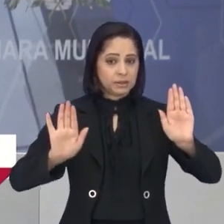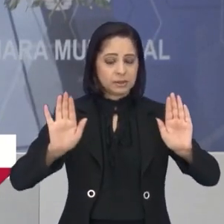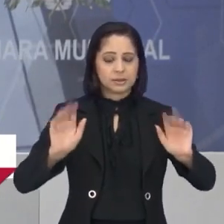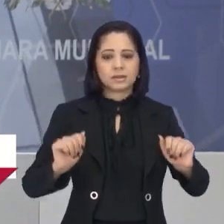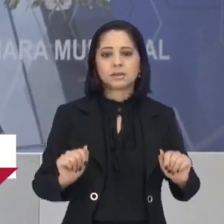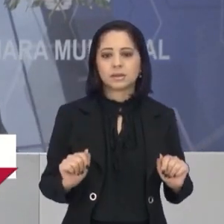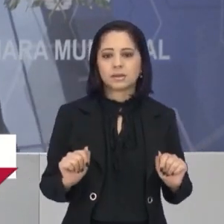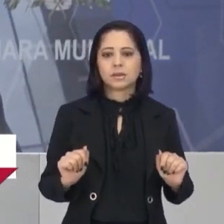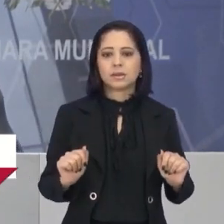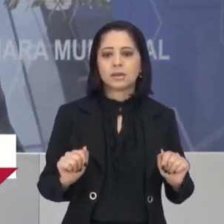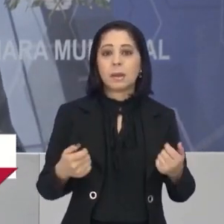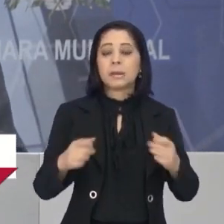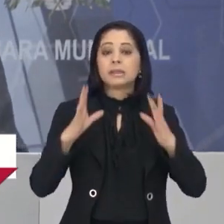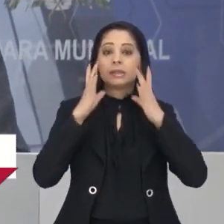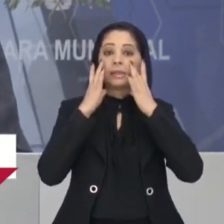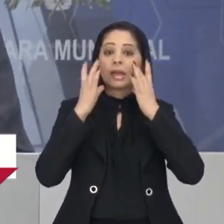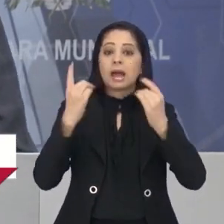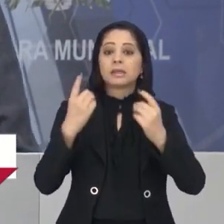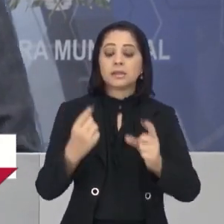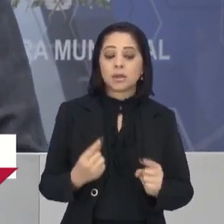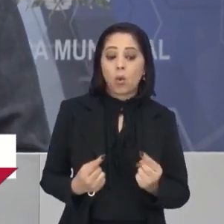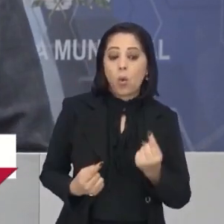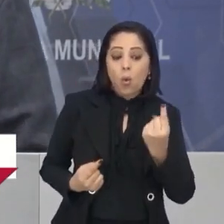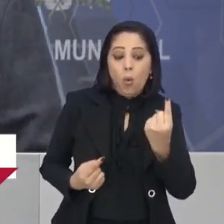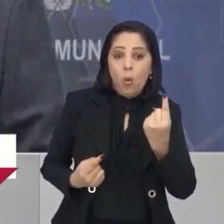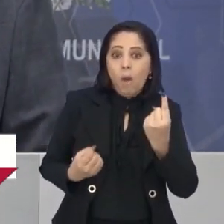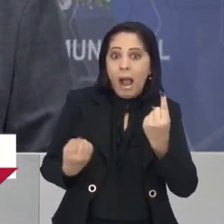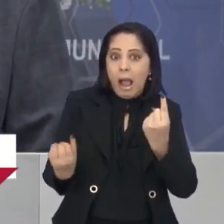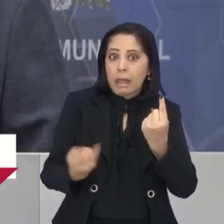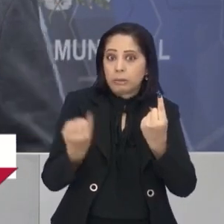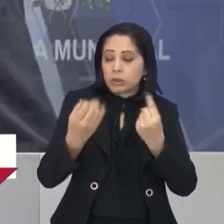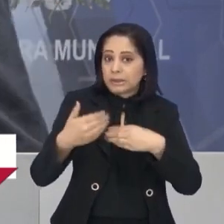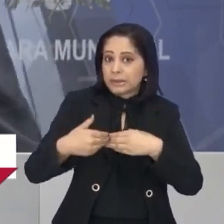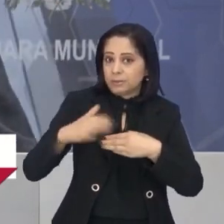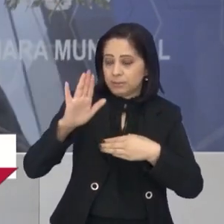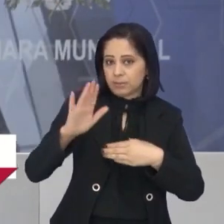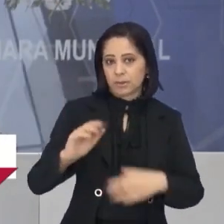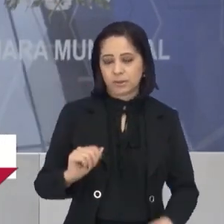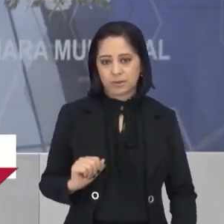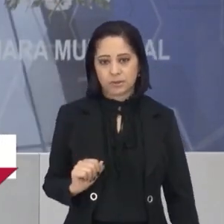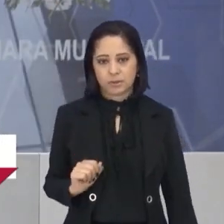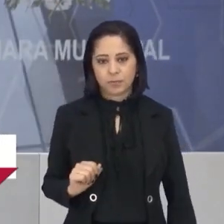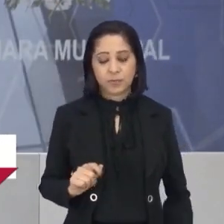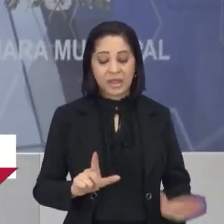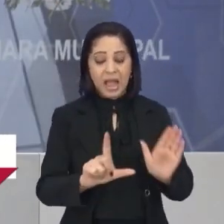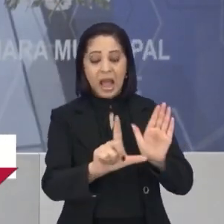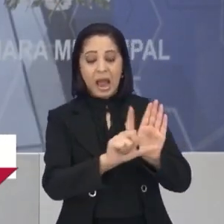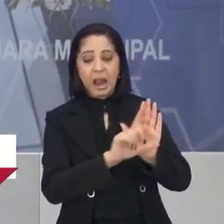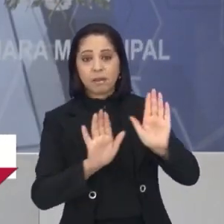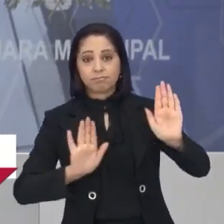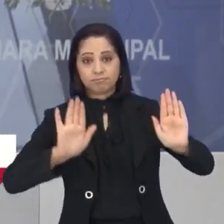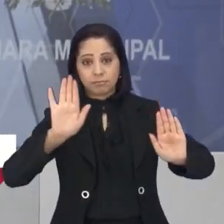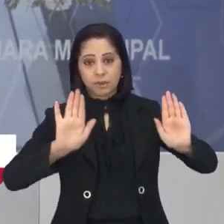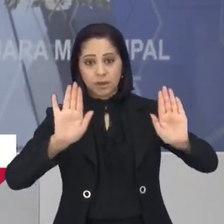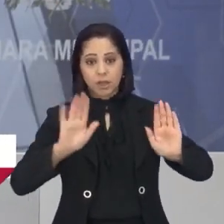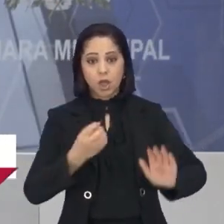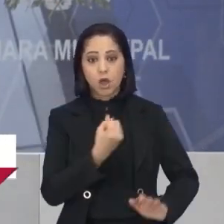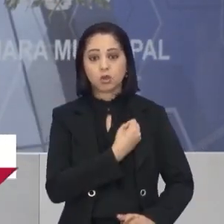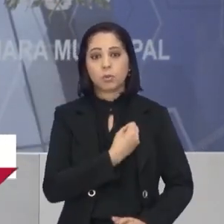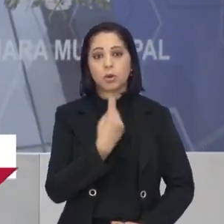atenção sobre um ponto muito importante a lei de licitações a